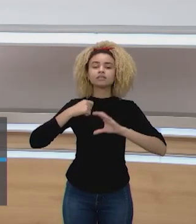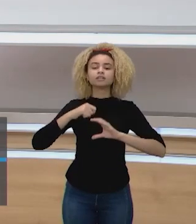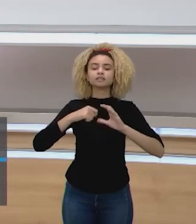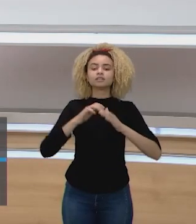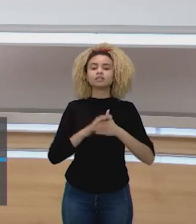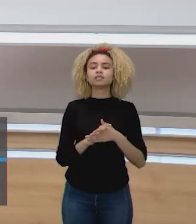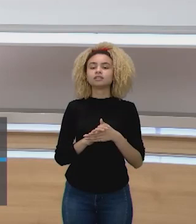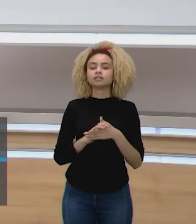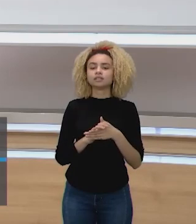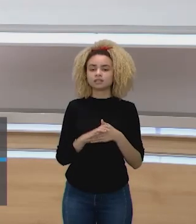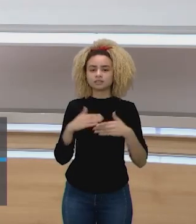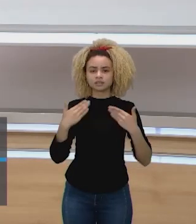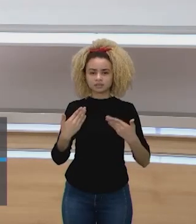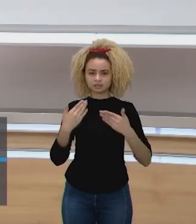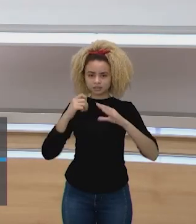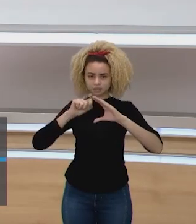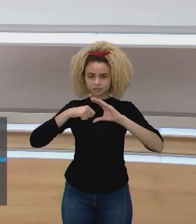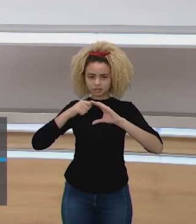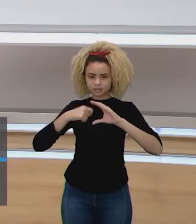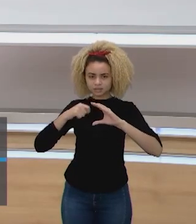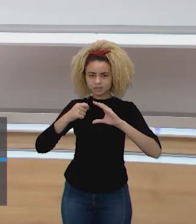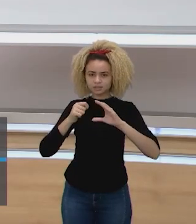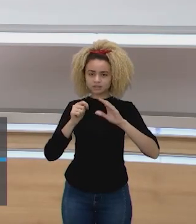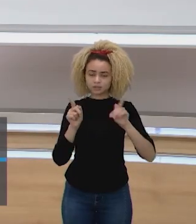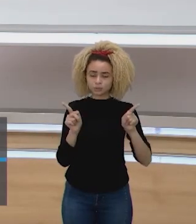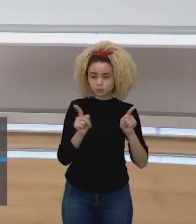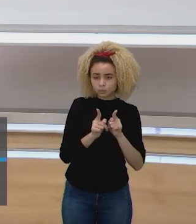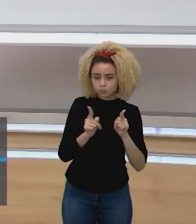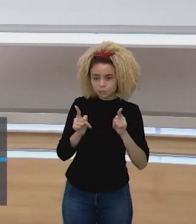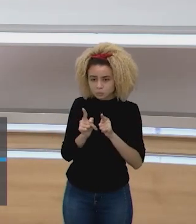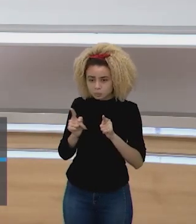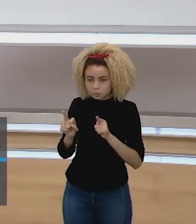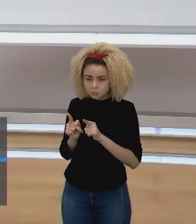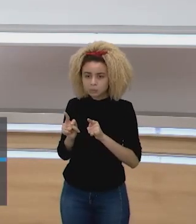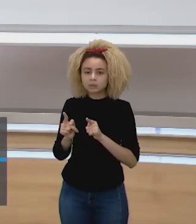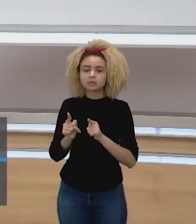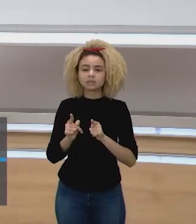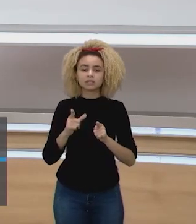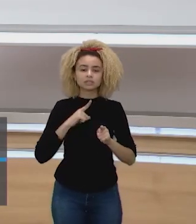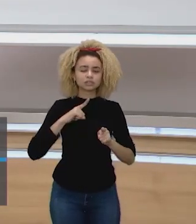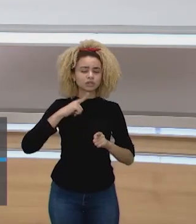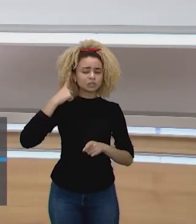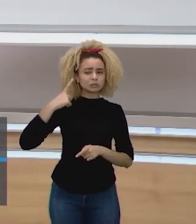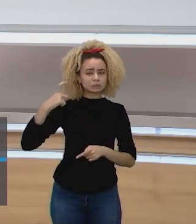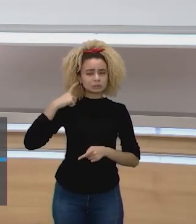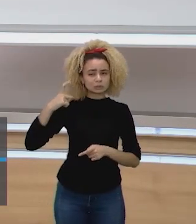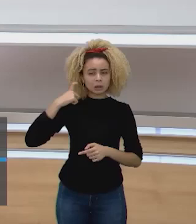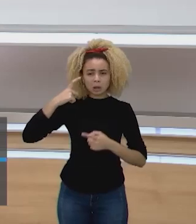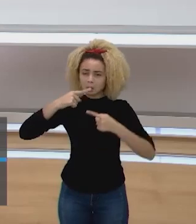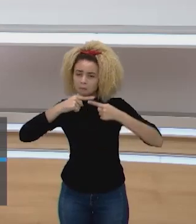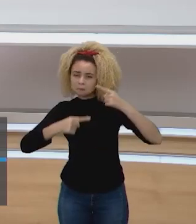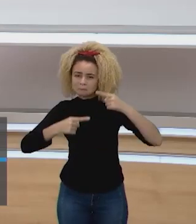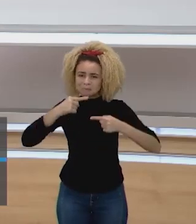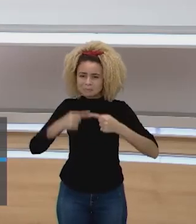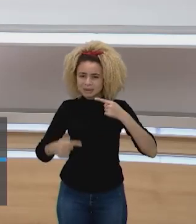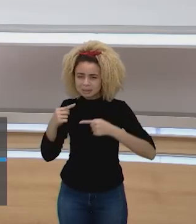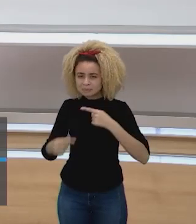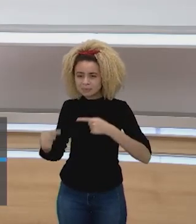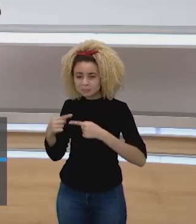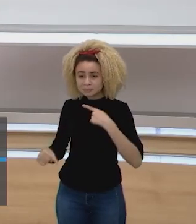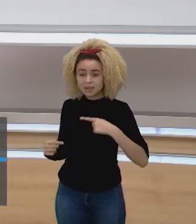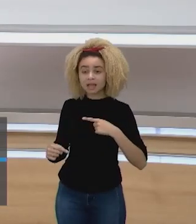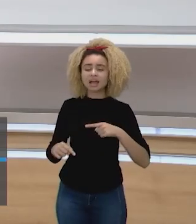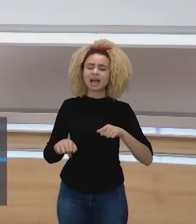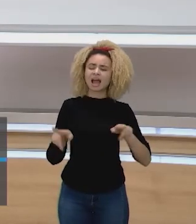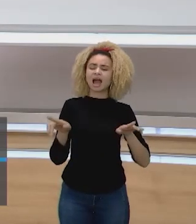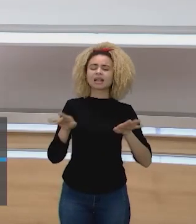tá? Então, eles gravavam pequenas trilhas onde sons totalmente desconexos e às vezes até sons